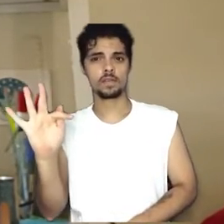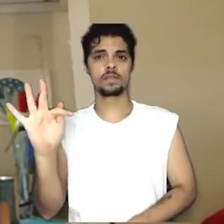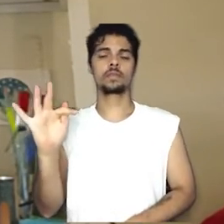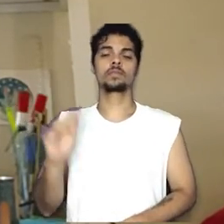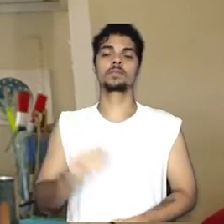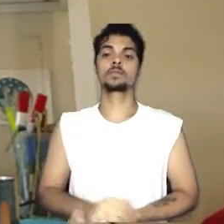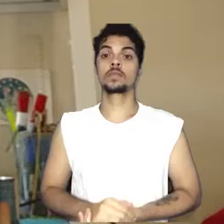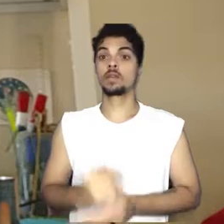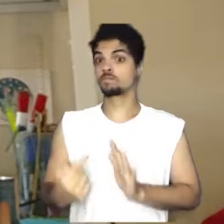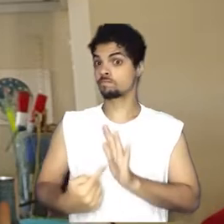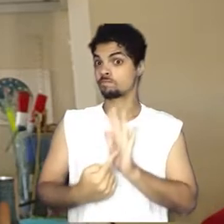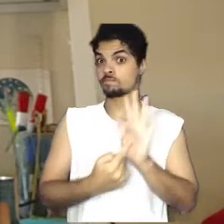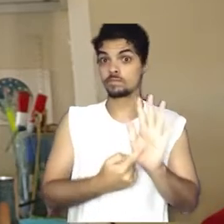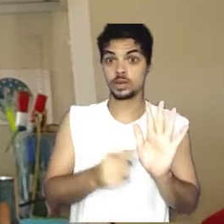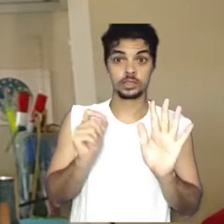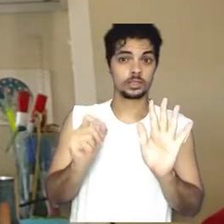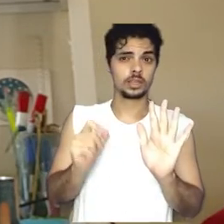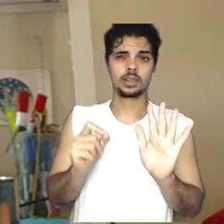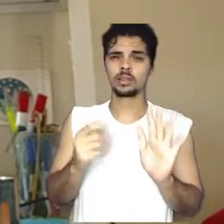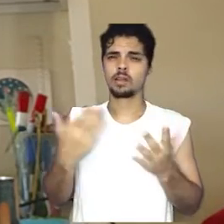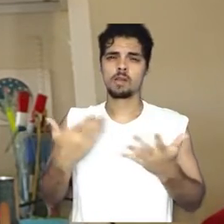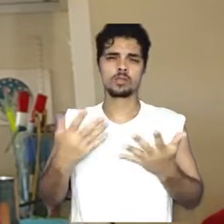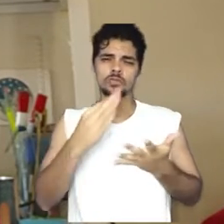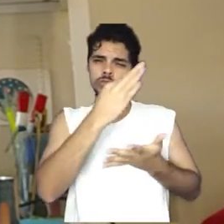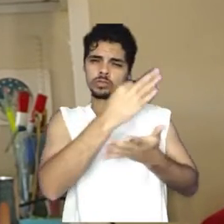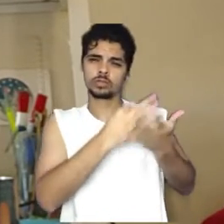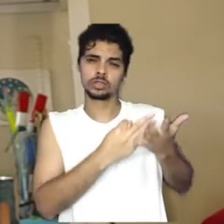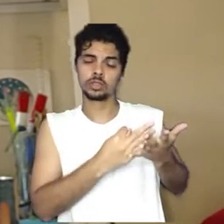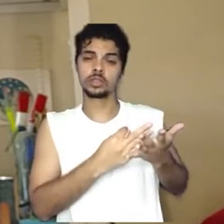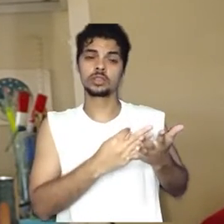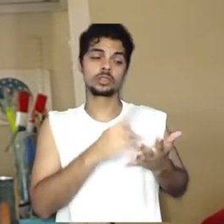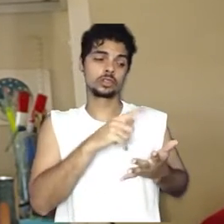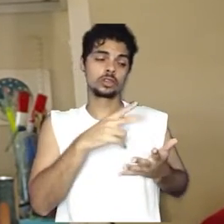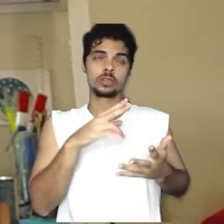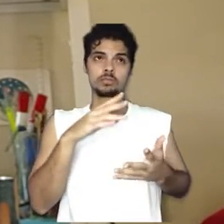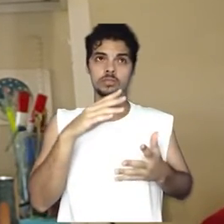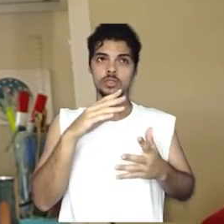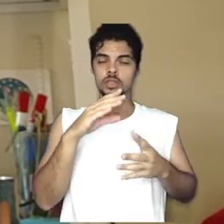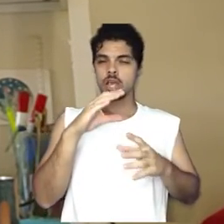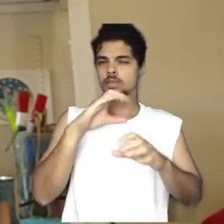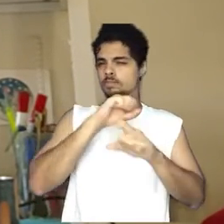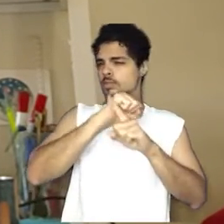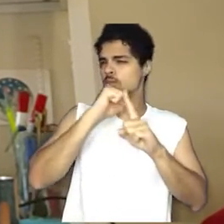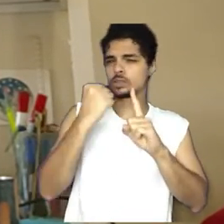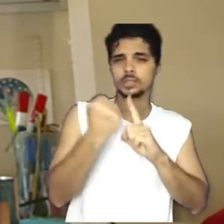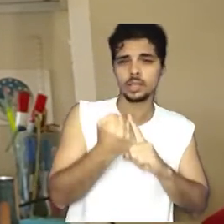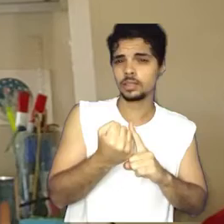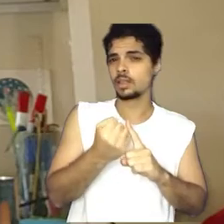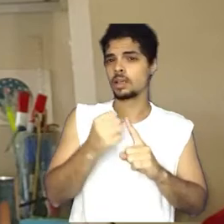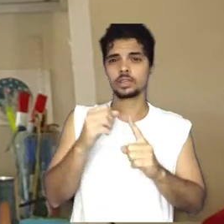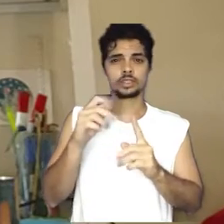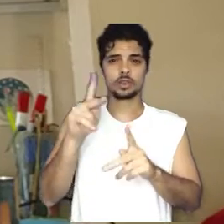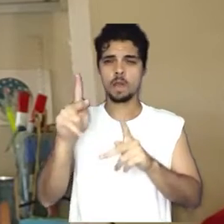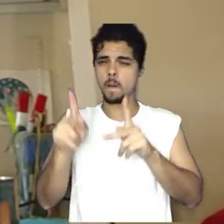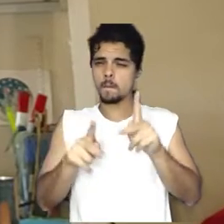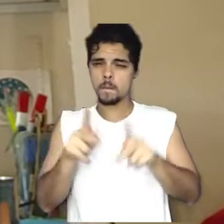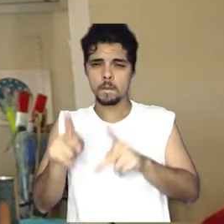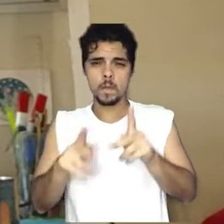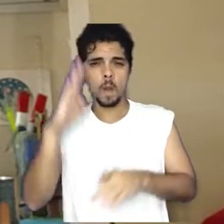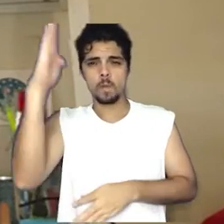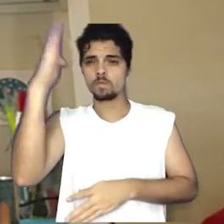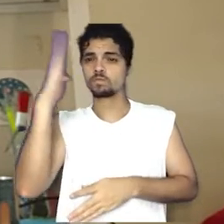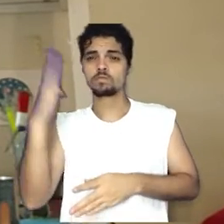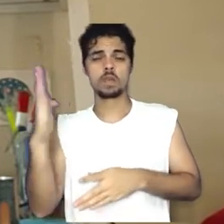e hoje eu vou apresentar para vocês o texto Índios Cidadãos no Brasil Independente. Nas câmaras das vilas de índios da